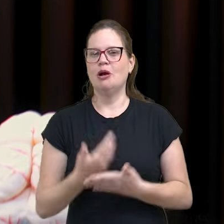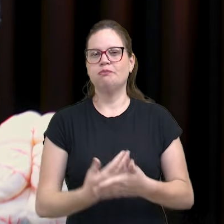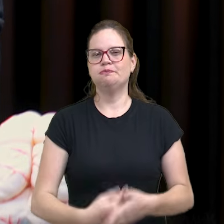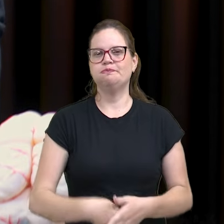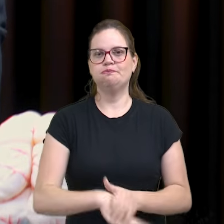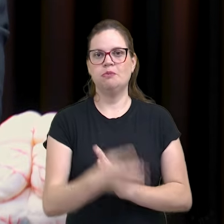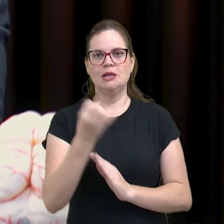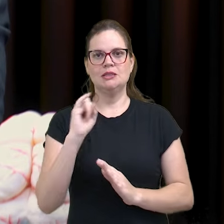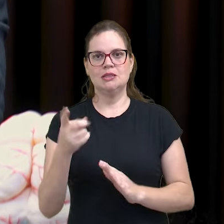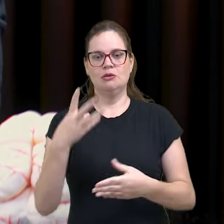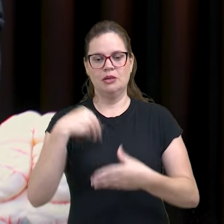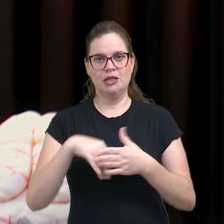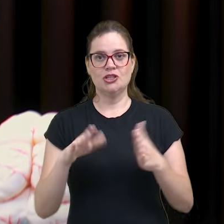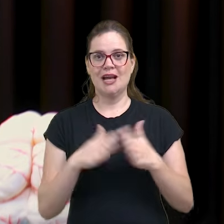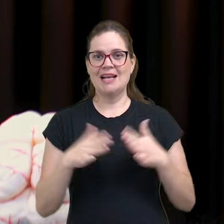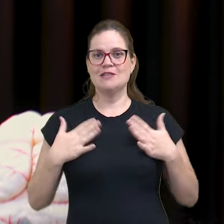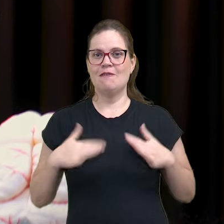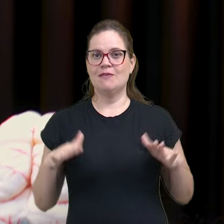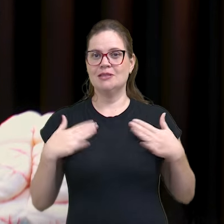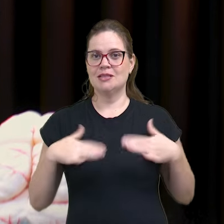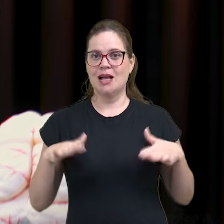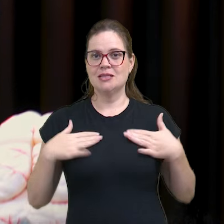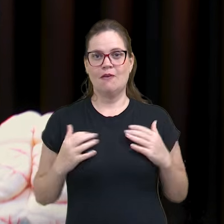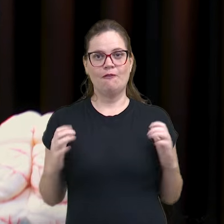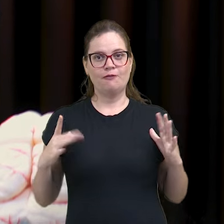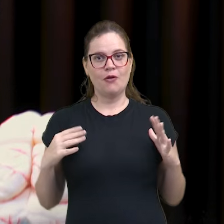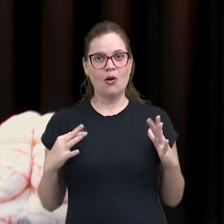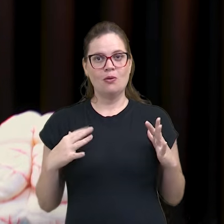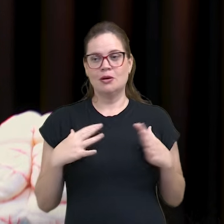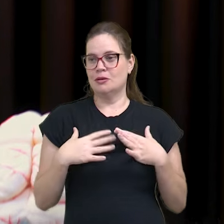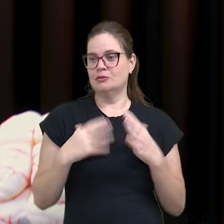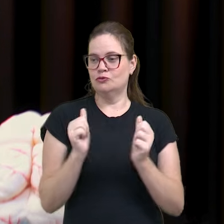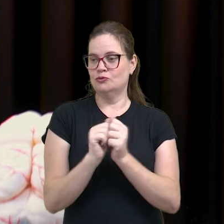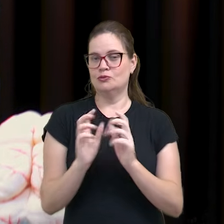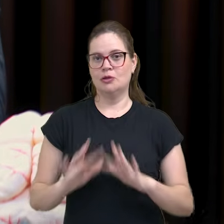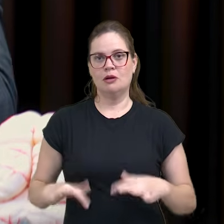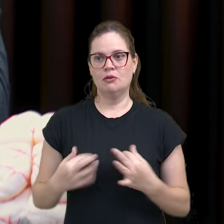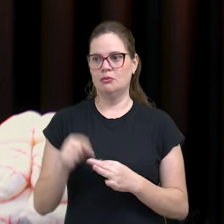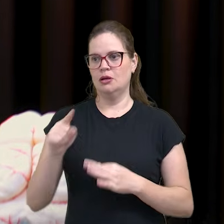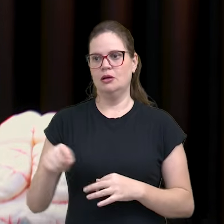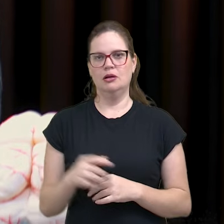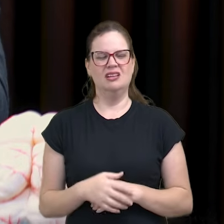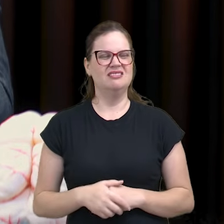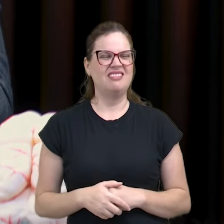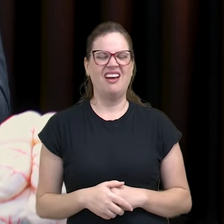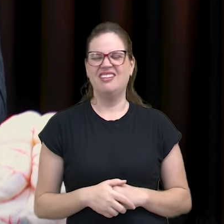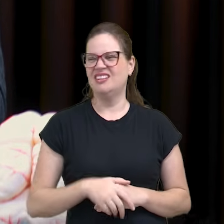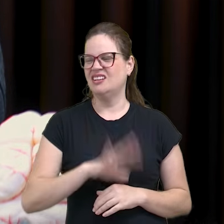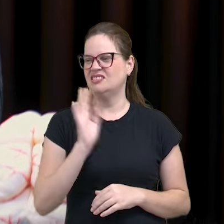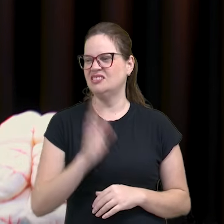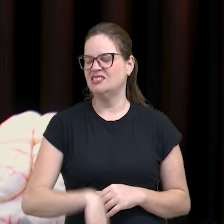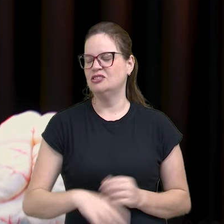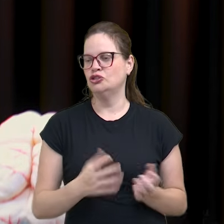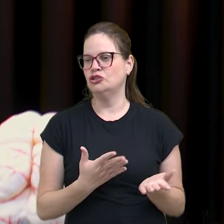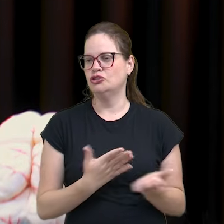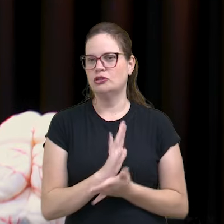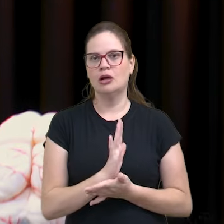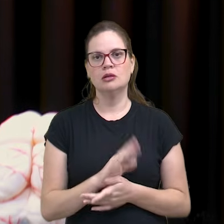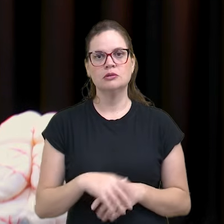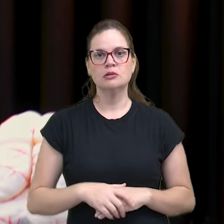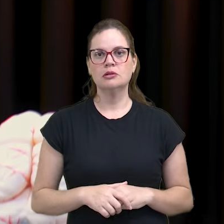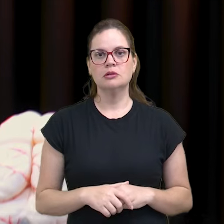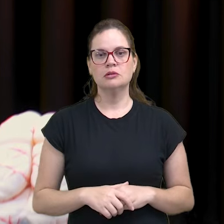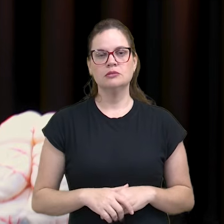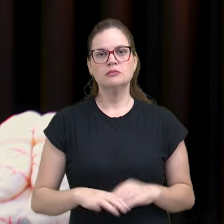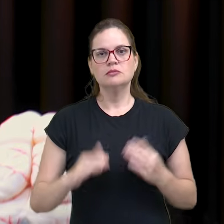dele, para curtir a família, ele acha sem graça. Ele entra num estágio de uma doença emocional